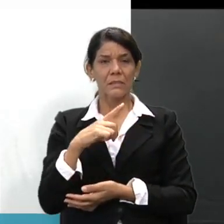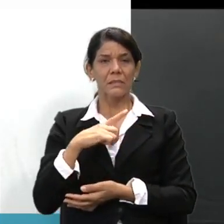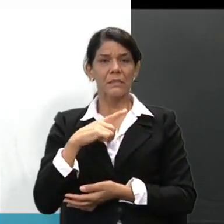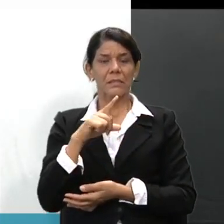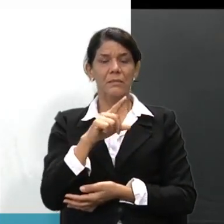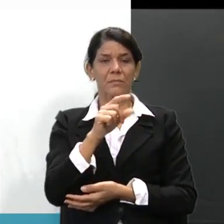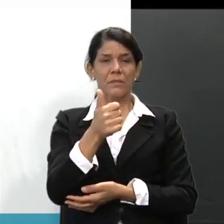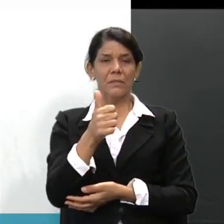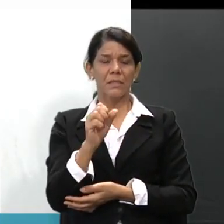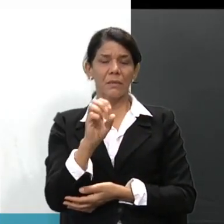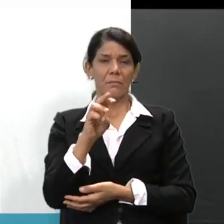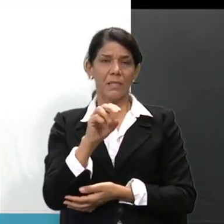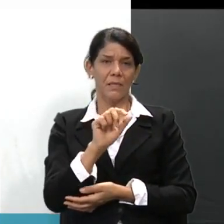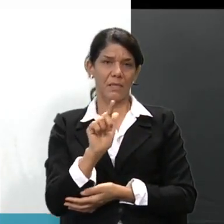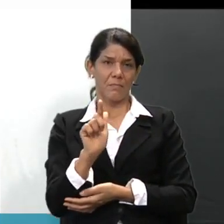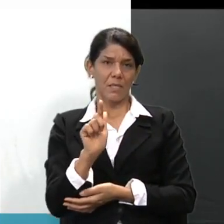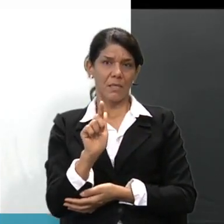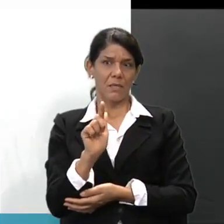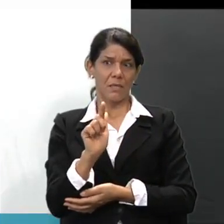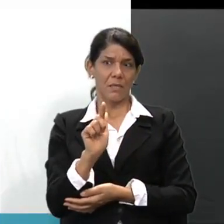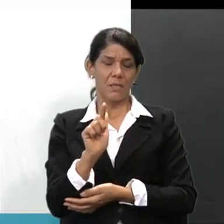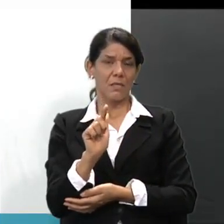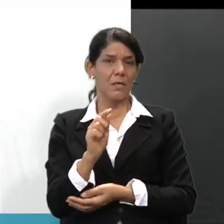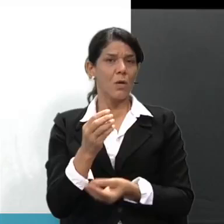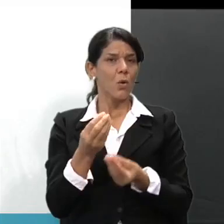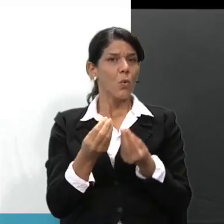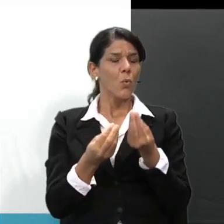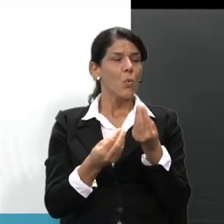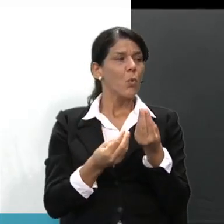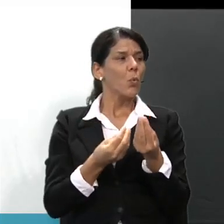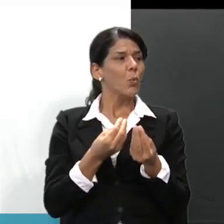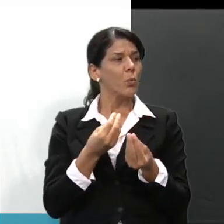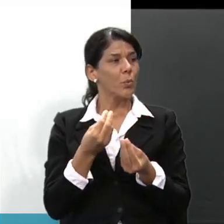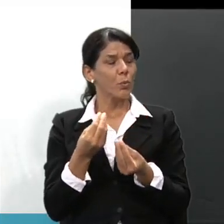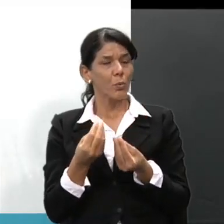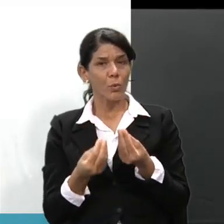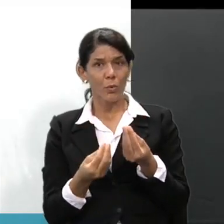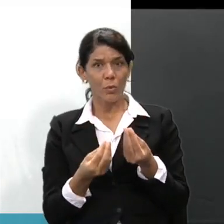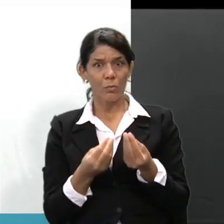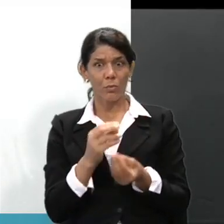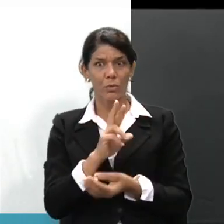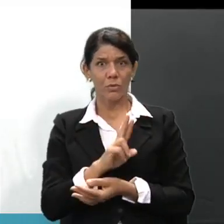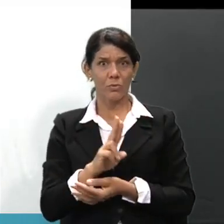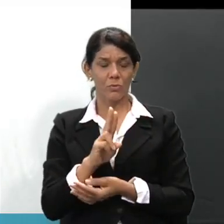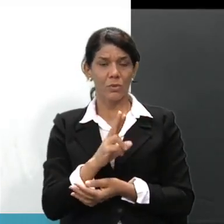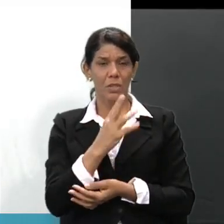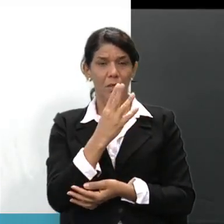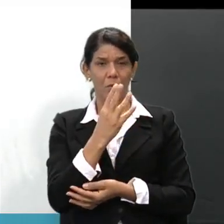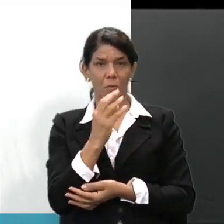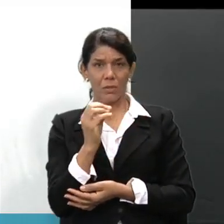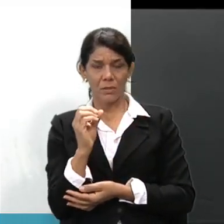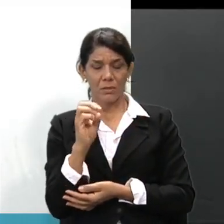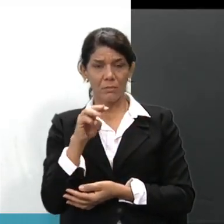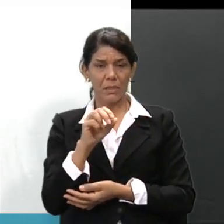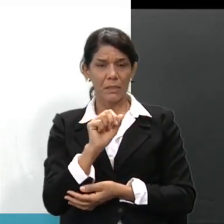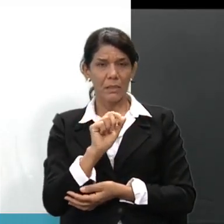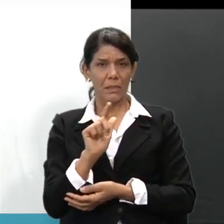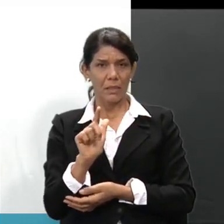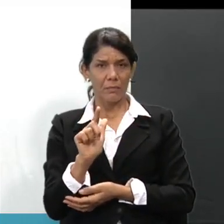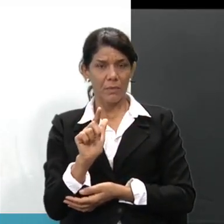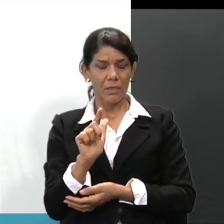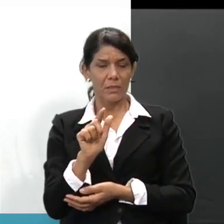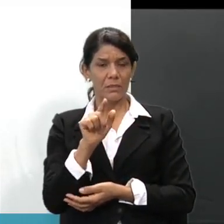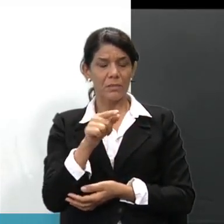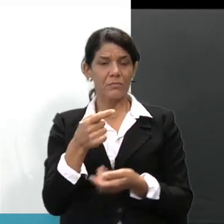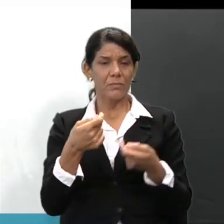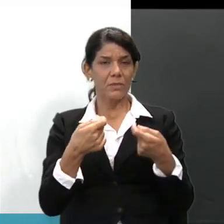teremos 100 miligramas. Como nós devemos administrar 400 miligramas,